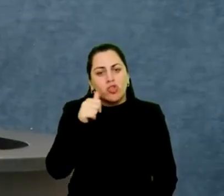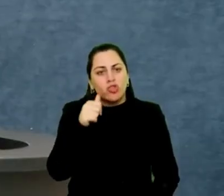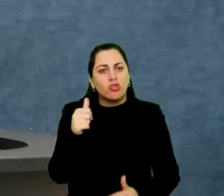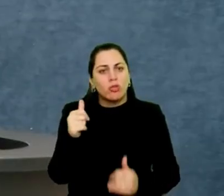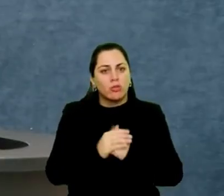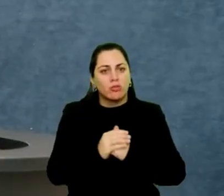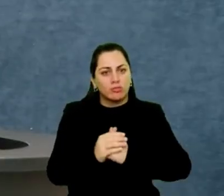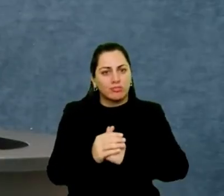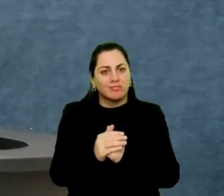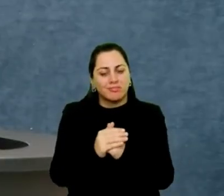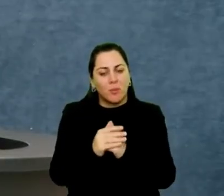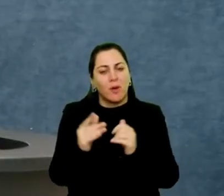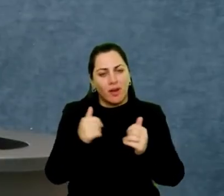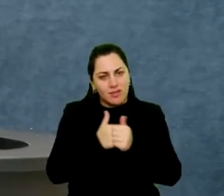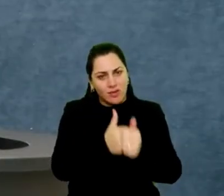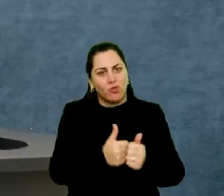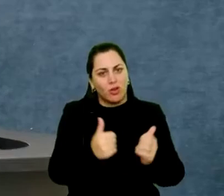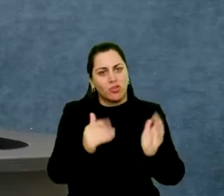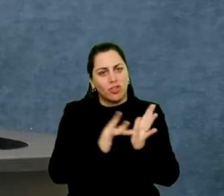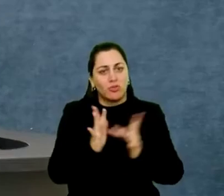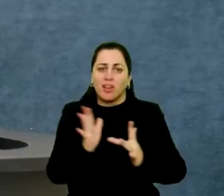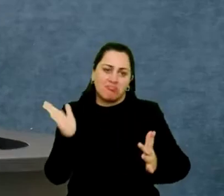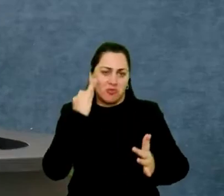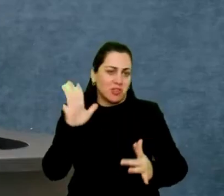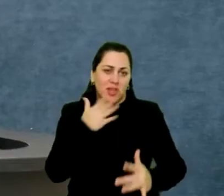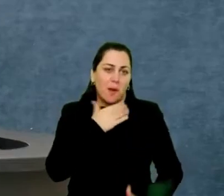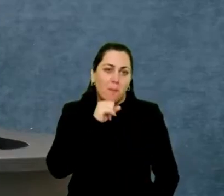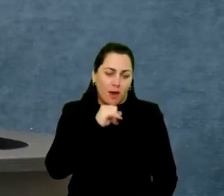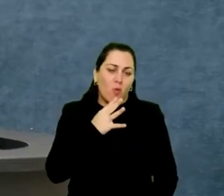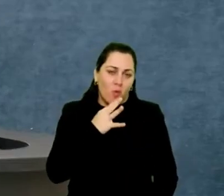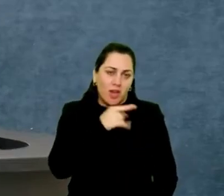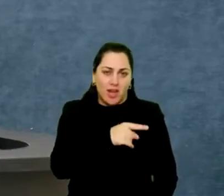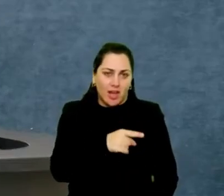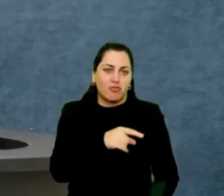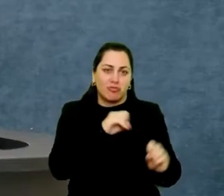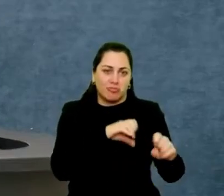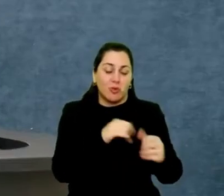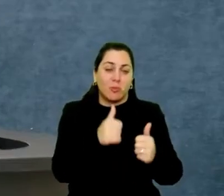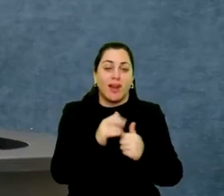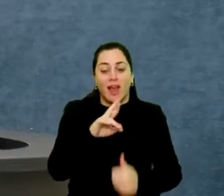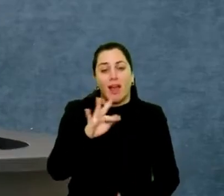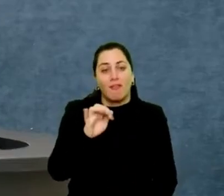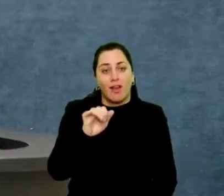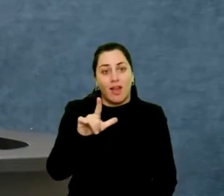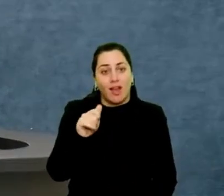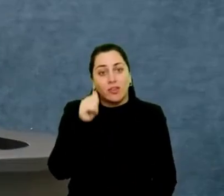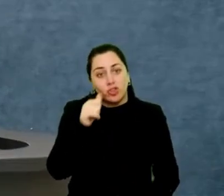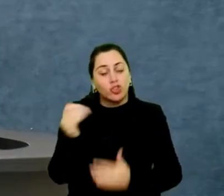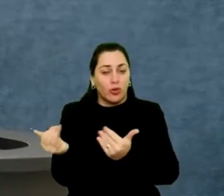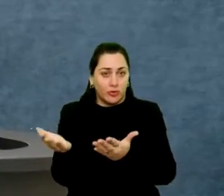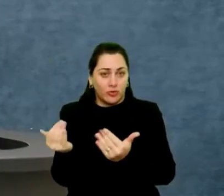de Jesus Cristo desse jeito? Eu falei, sei lá, isso é responsabilidade do pai dela. Eu conheço o pai dela. Rafaela é uma menina tão